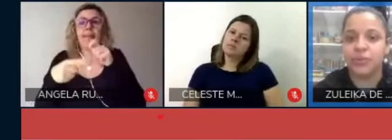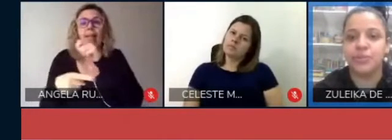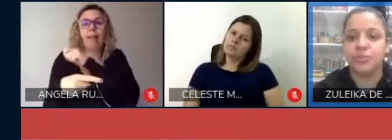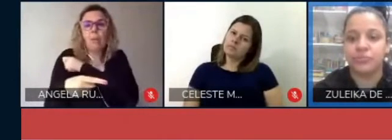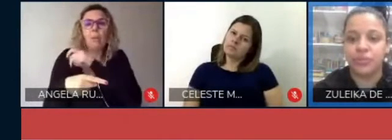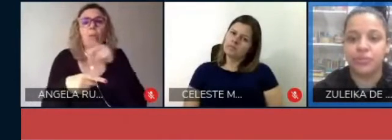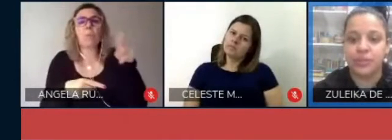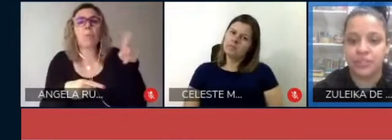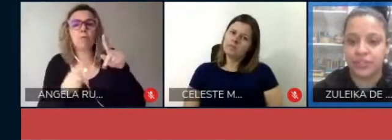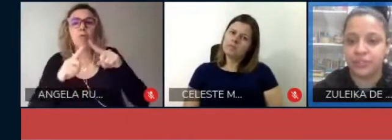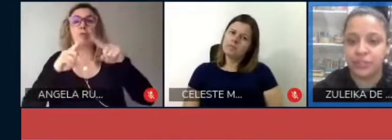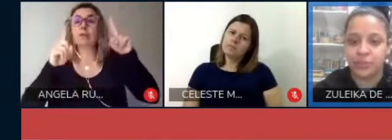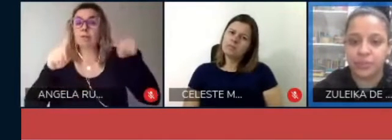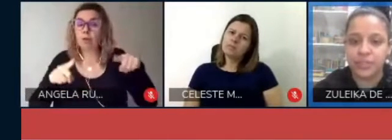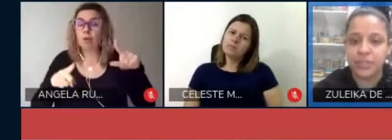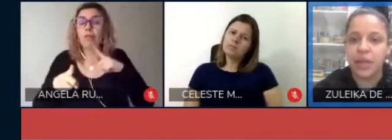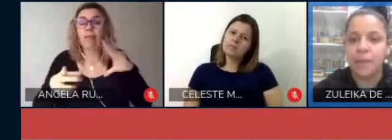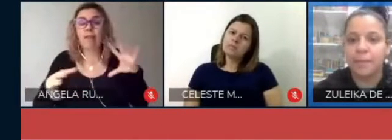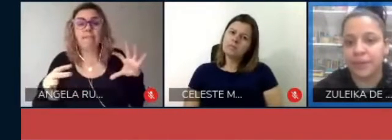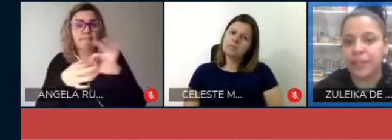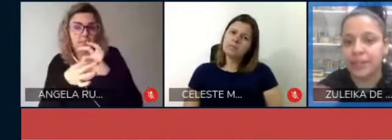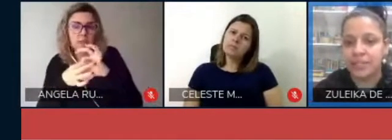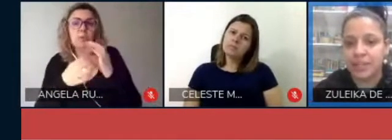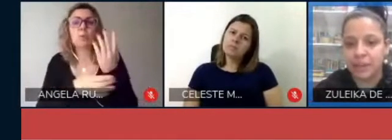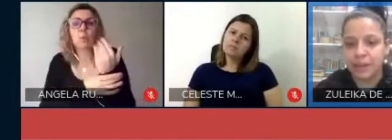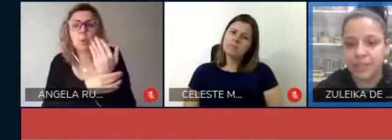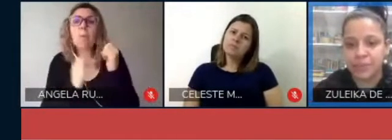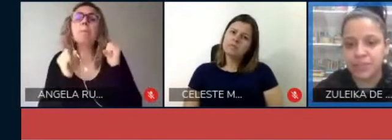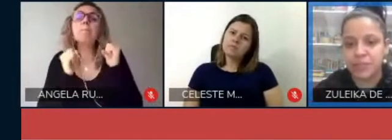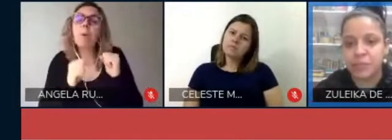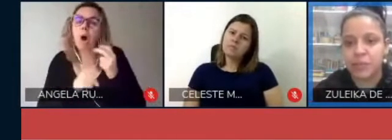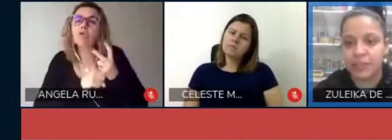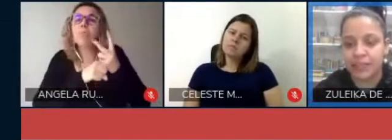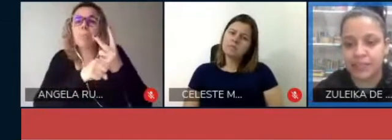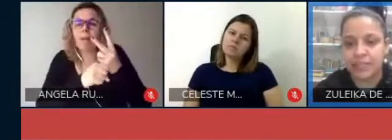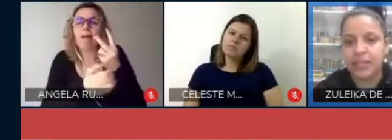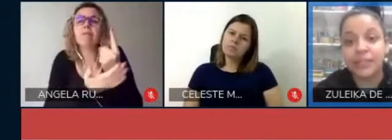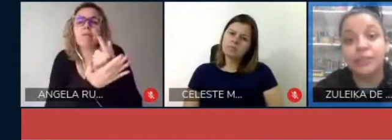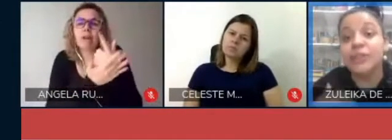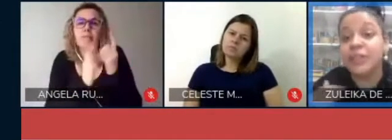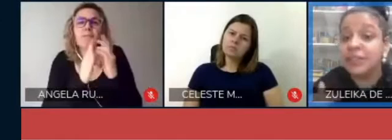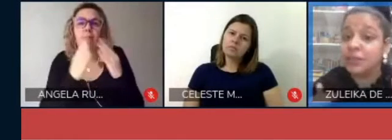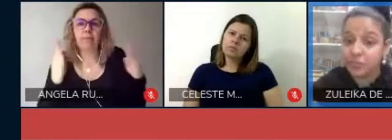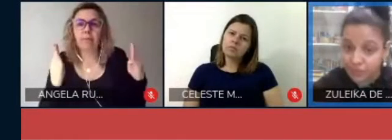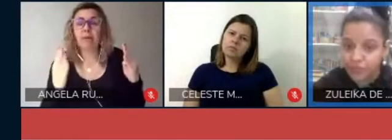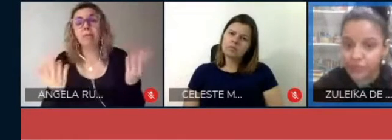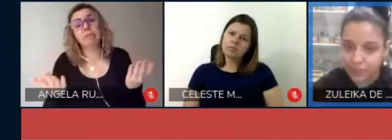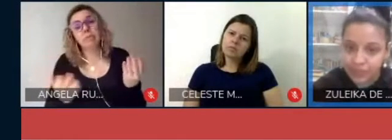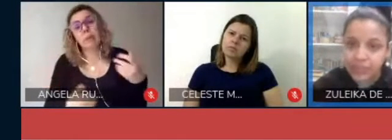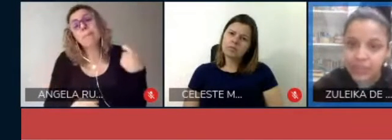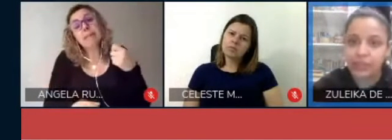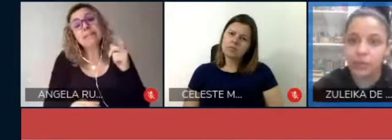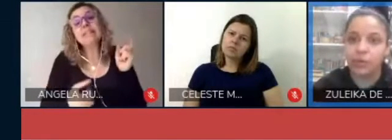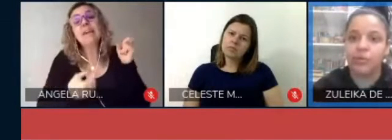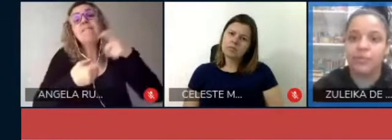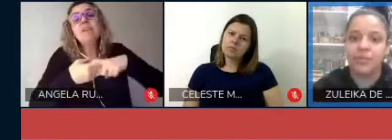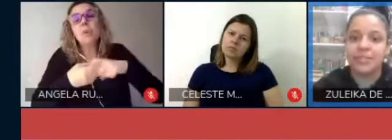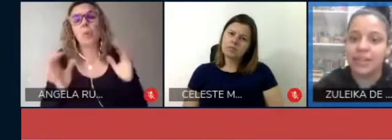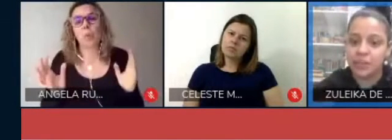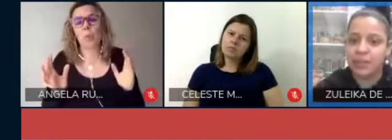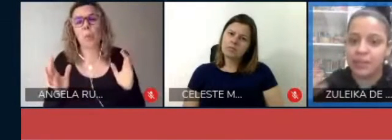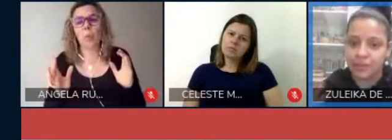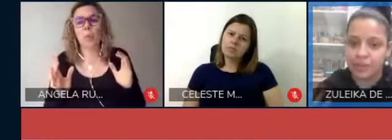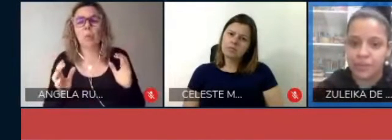professores, servidores com vínculo ativo na URGS podem realizar empréstimos nas bibliotecas. Então tem que ter um vínculo, né,